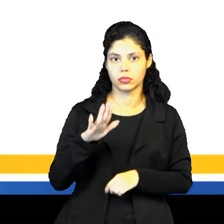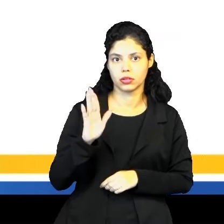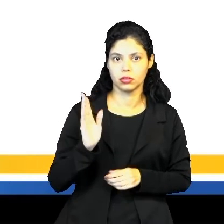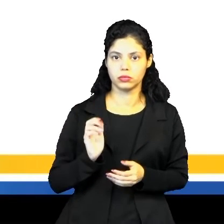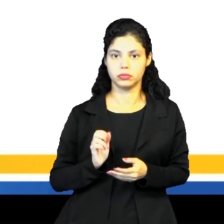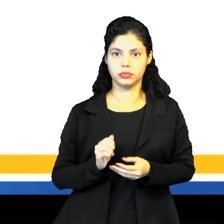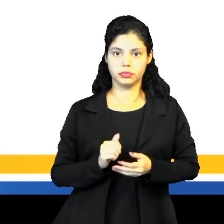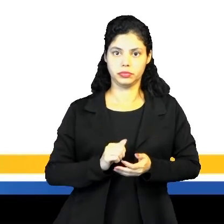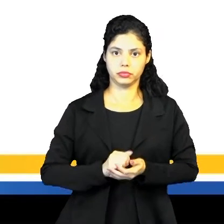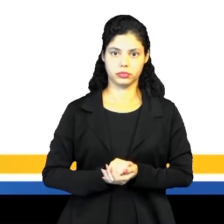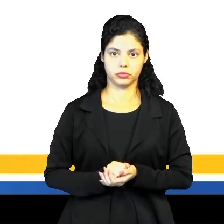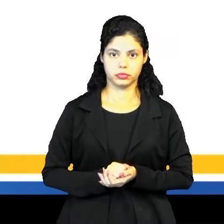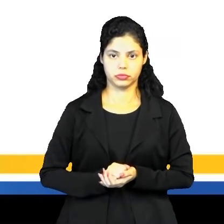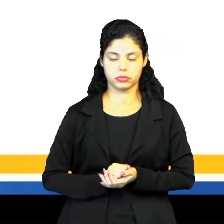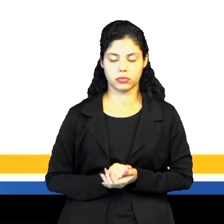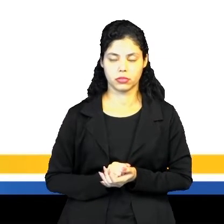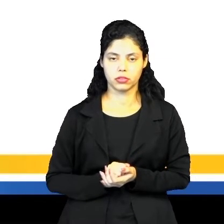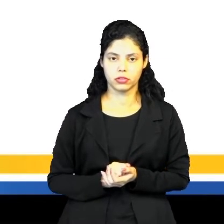mais um